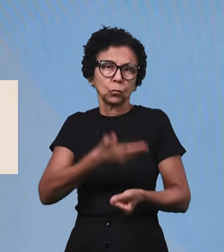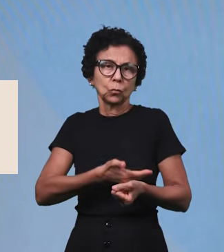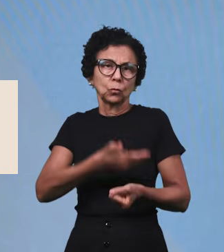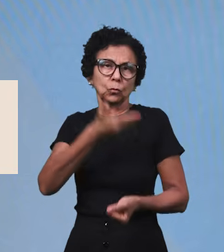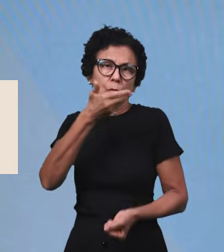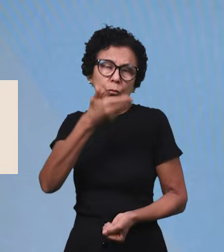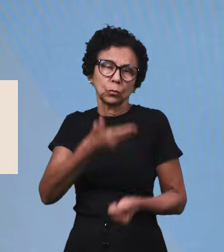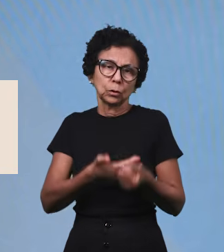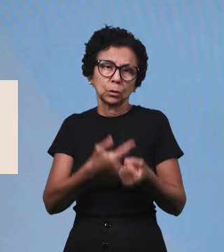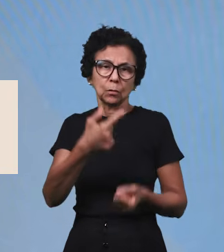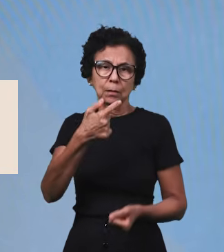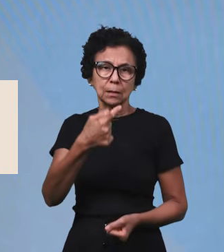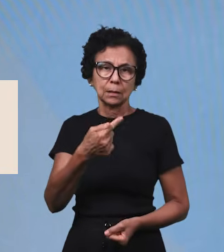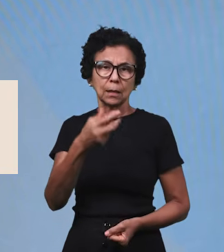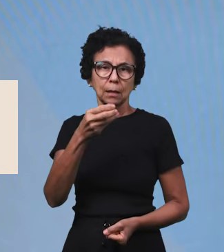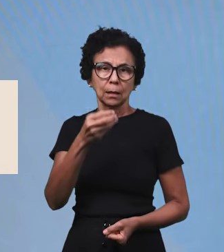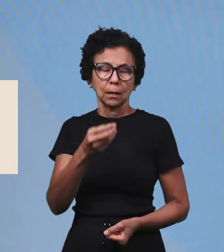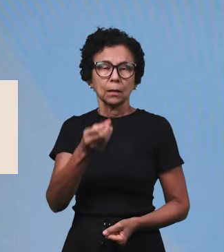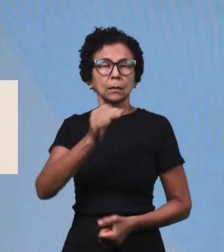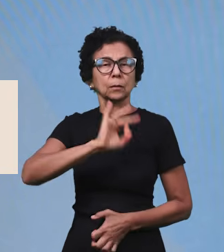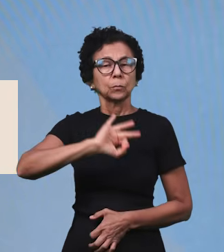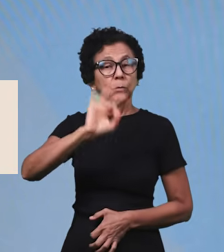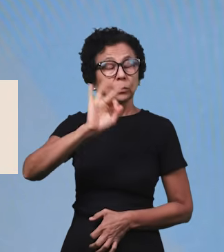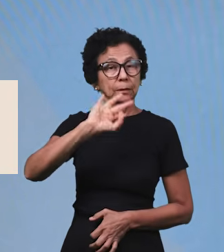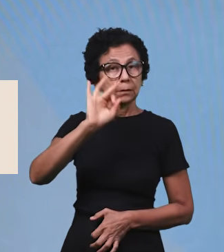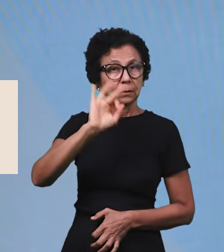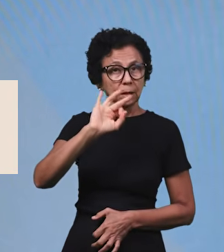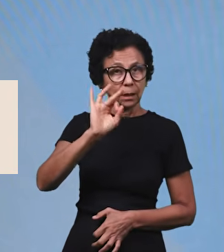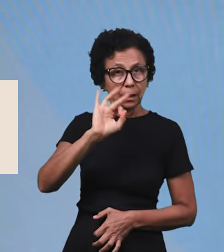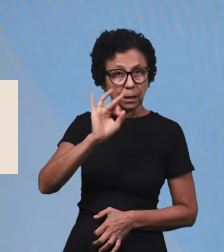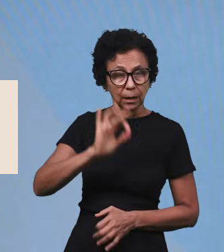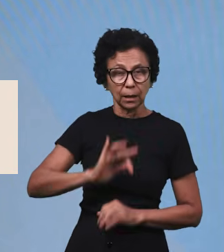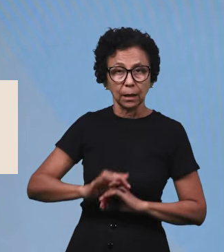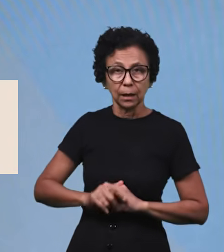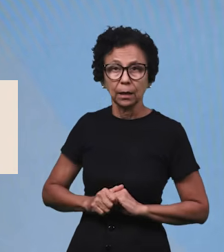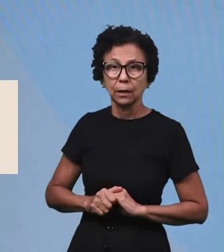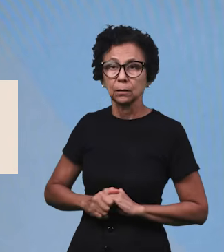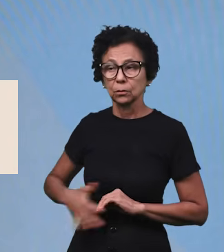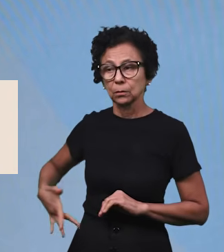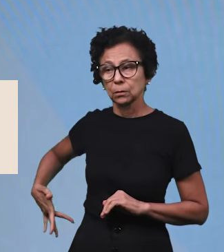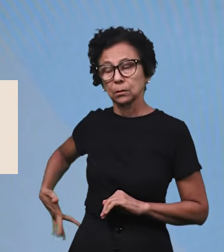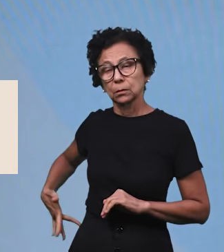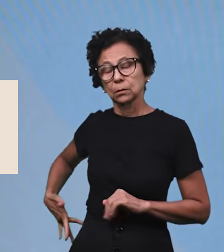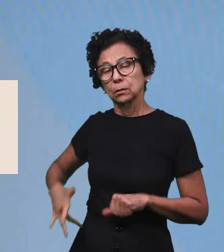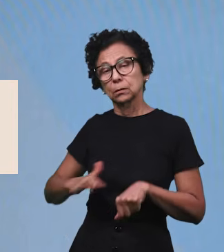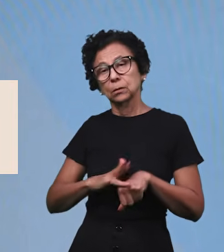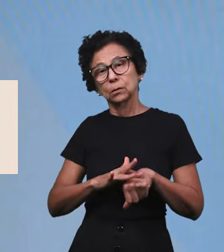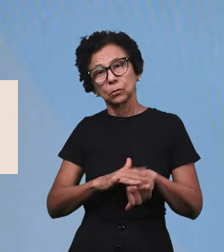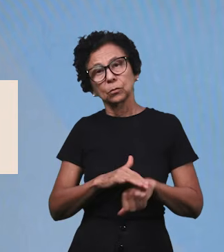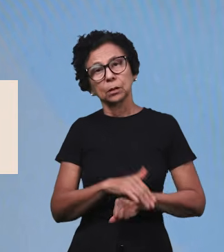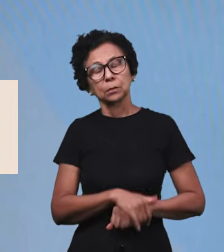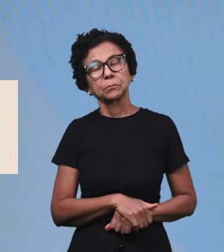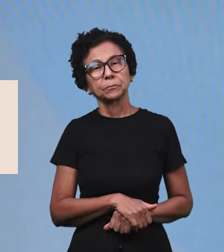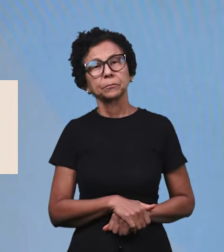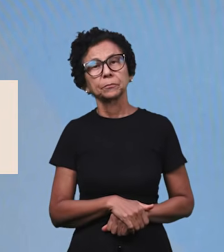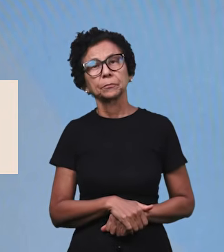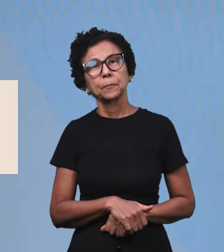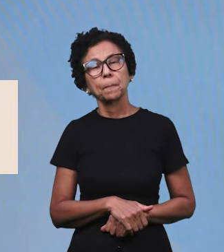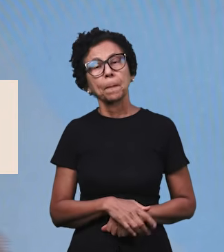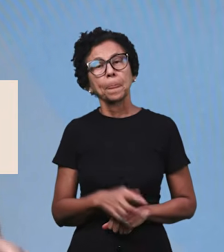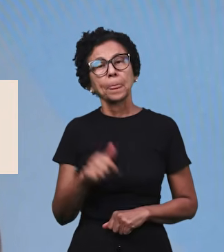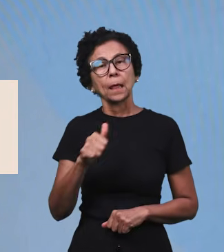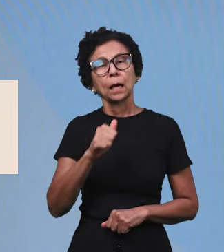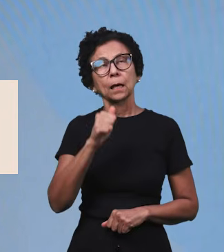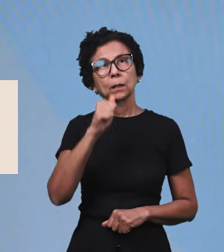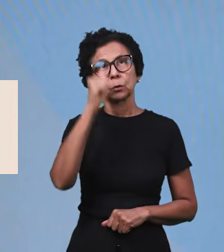que 70% das doenças que levam à doença renal crônica são hipertensão ou diabetes. Aqui